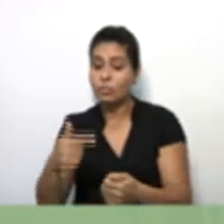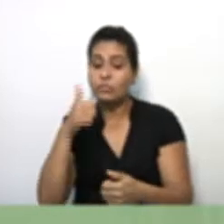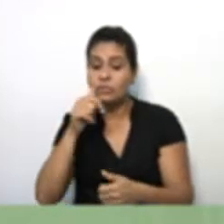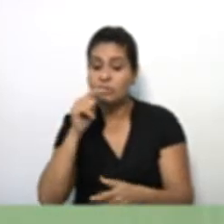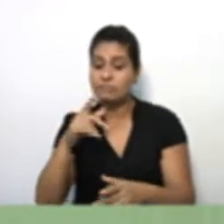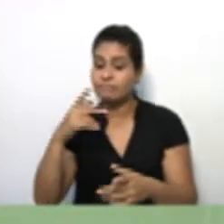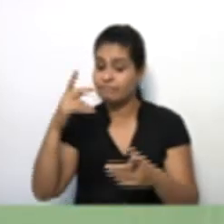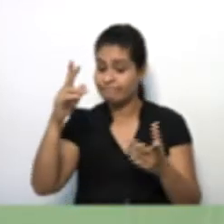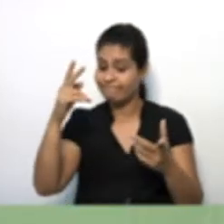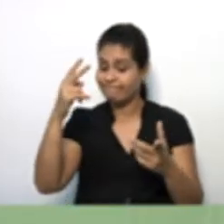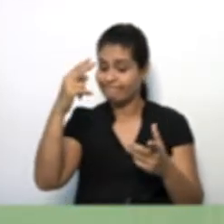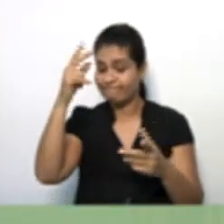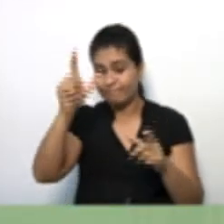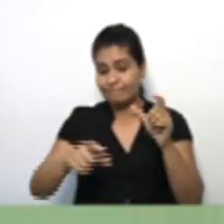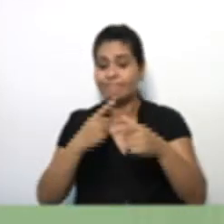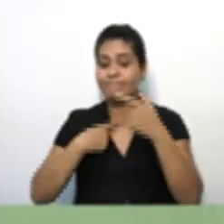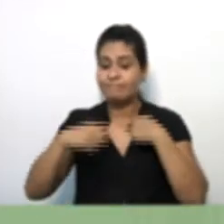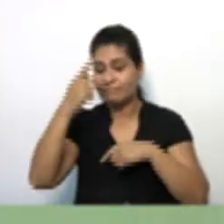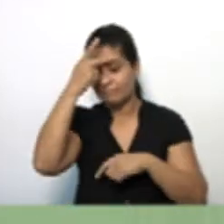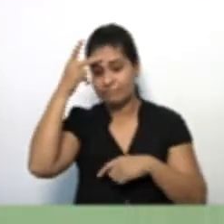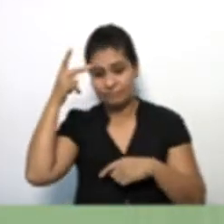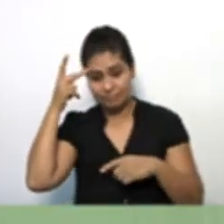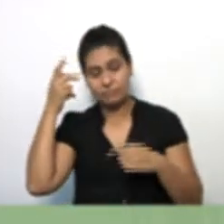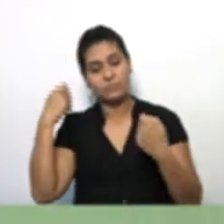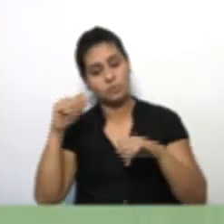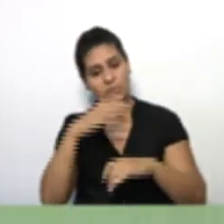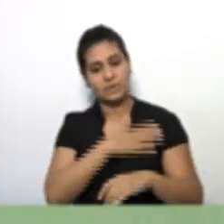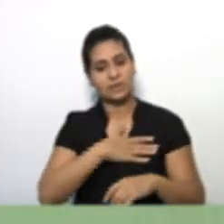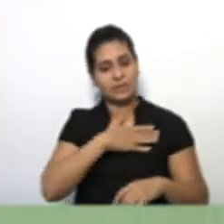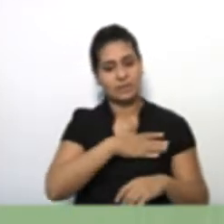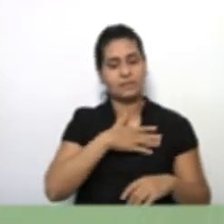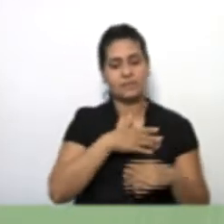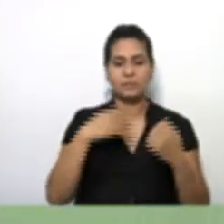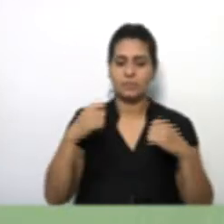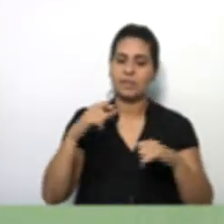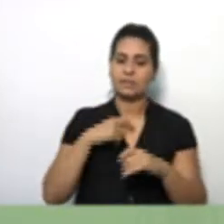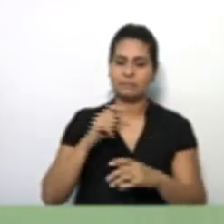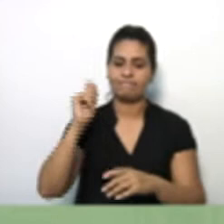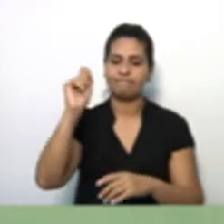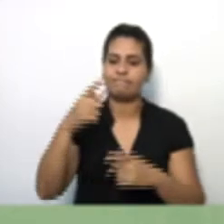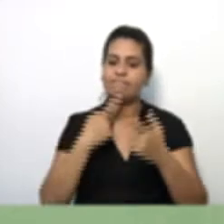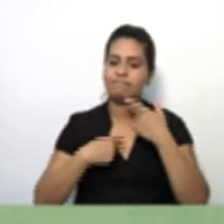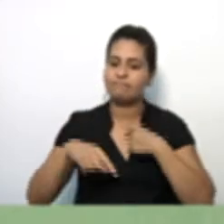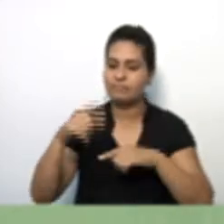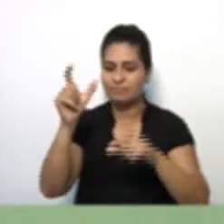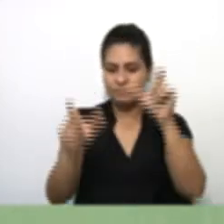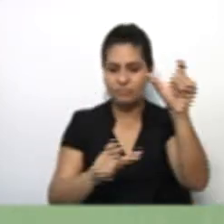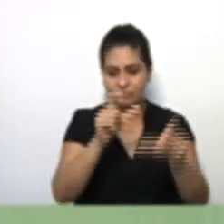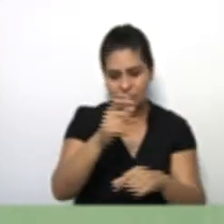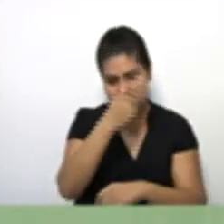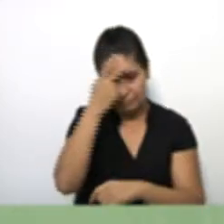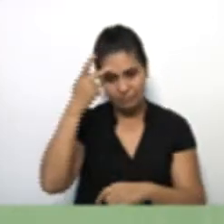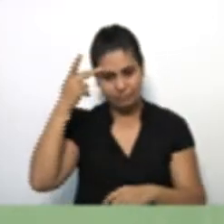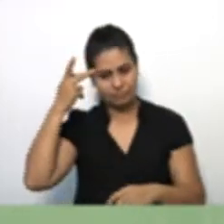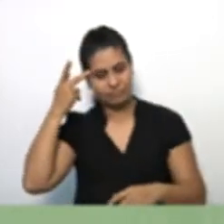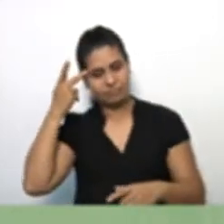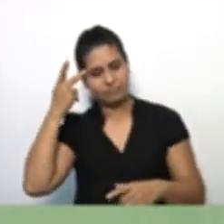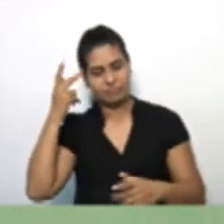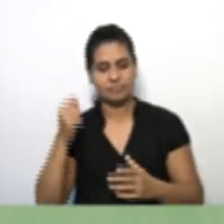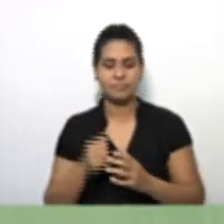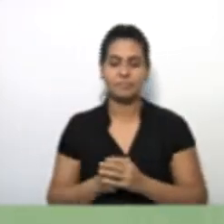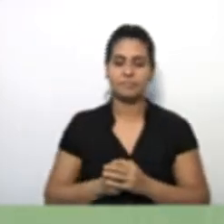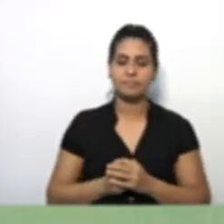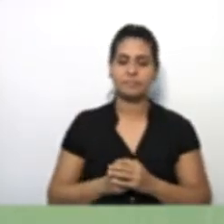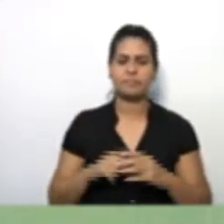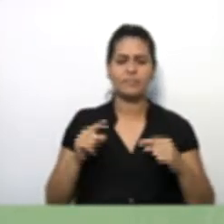as necessidades. Se você tem aqui, ó, satisfação, tu precisa. É lógico, atender as necessidades e desejos, né, dos